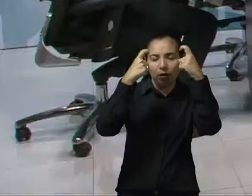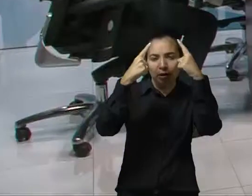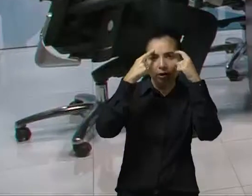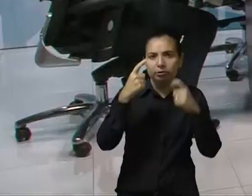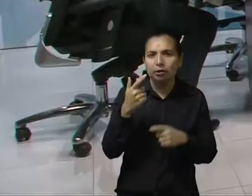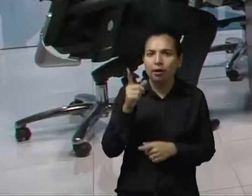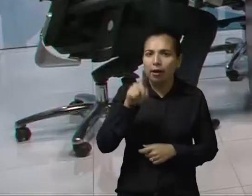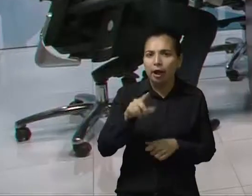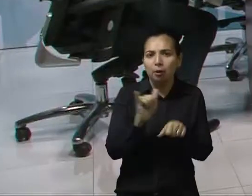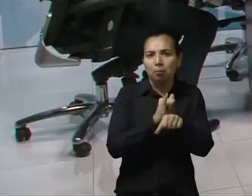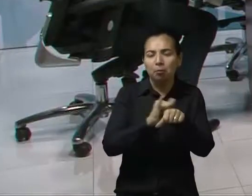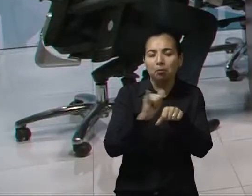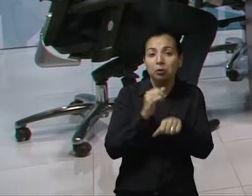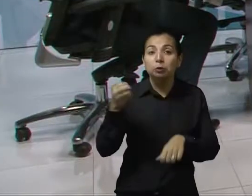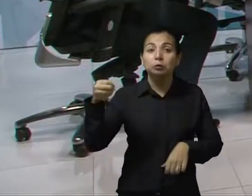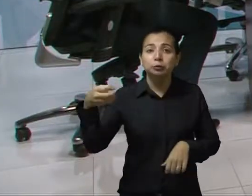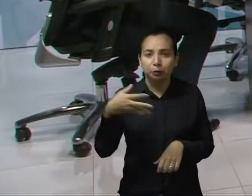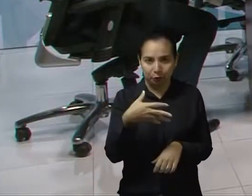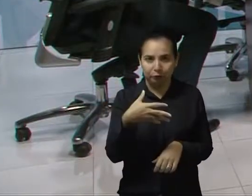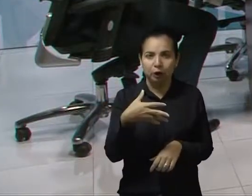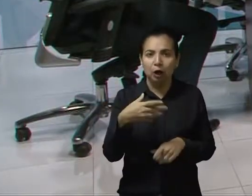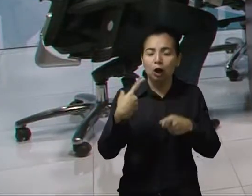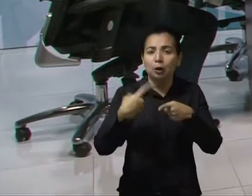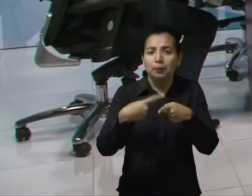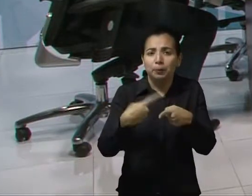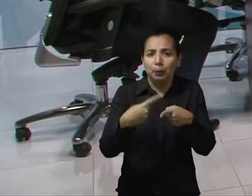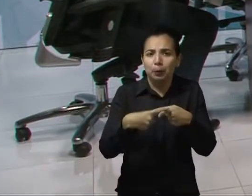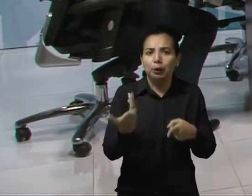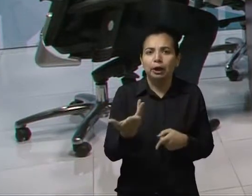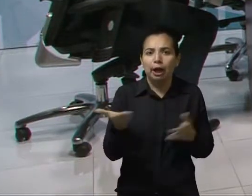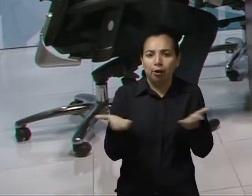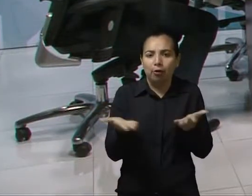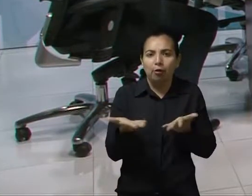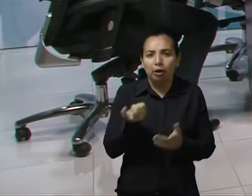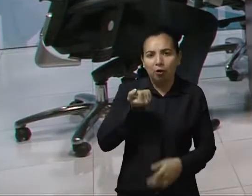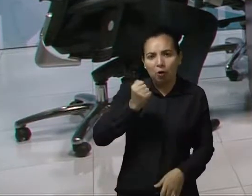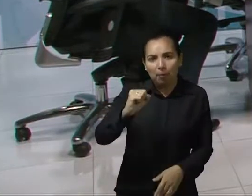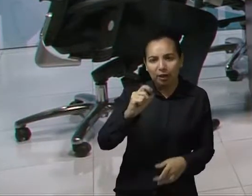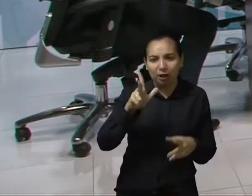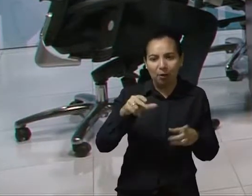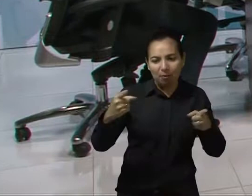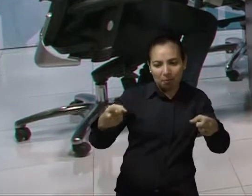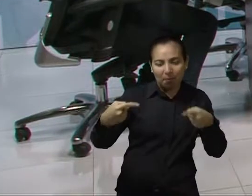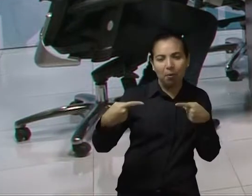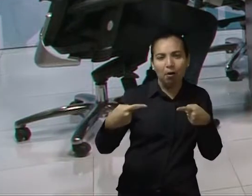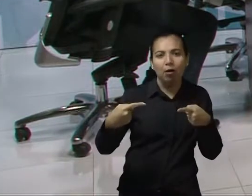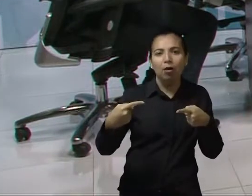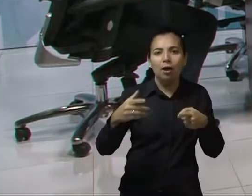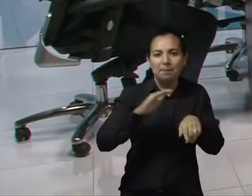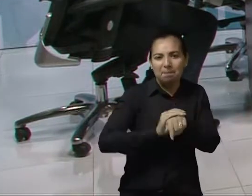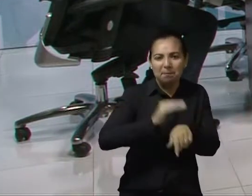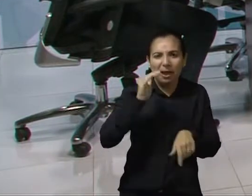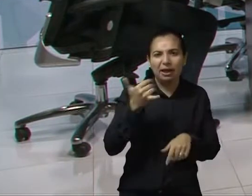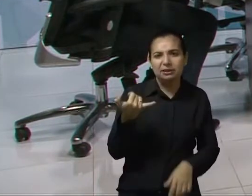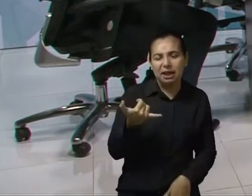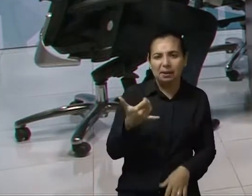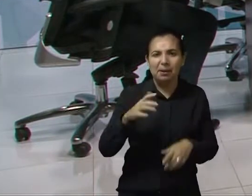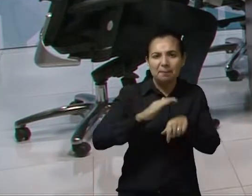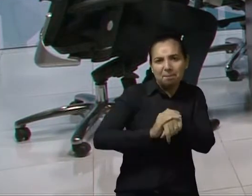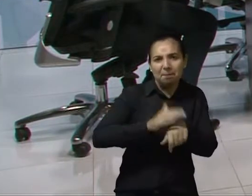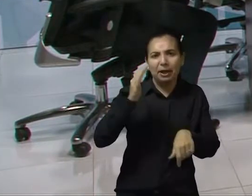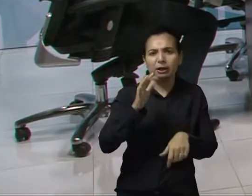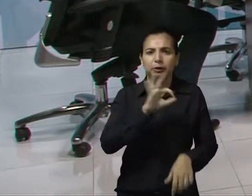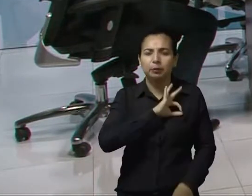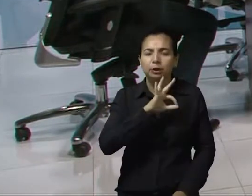ele disse, não se vai combater violência apenas com mais violência, leia-se, apenas com mais policiais, com mais armas, com mais viatura. Em